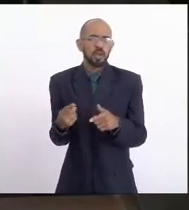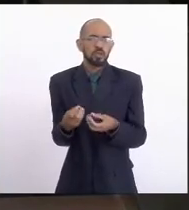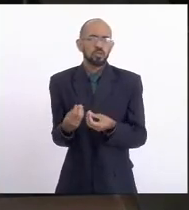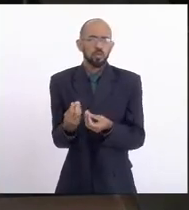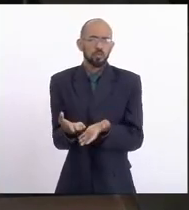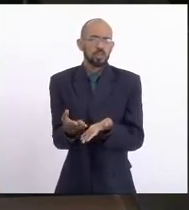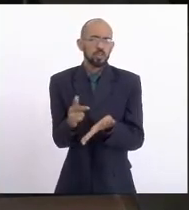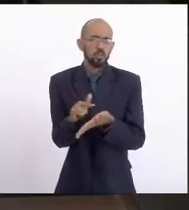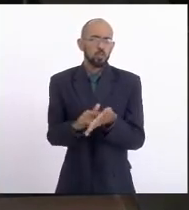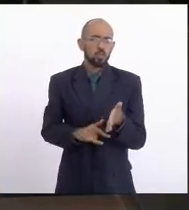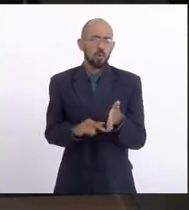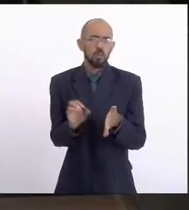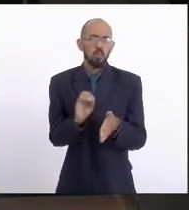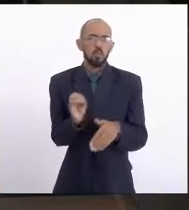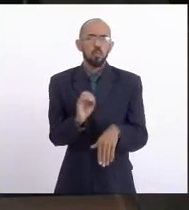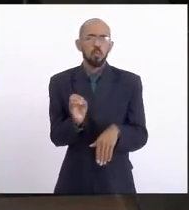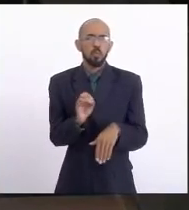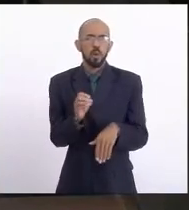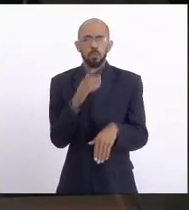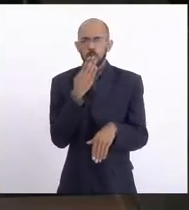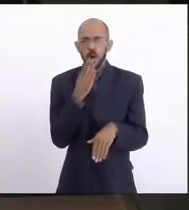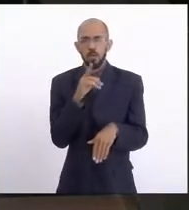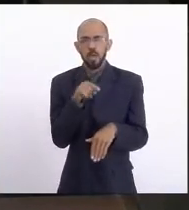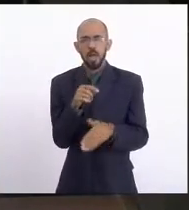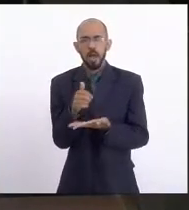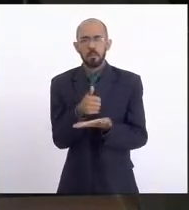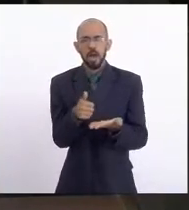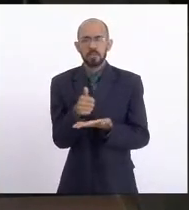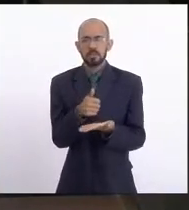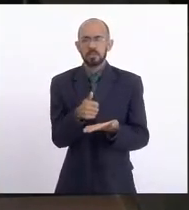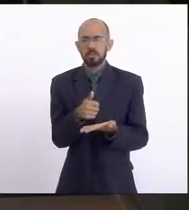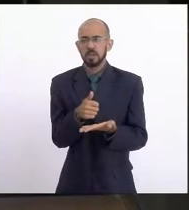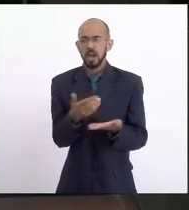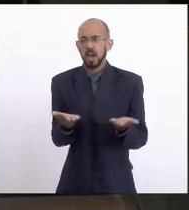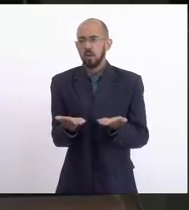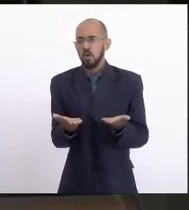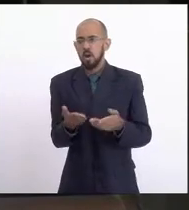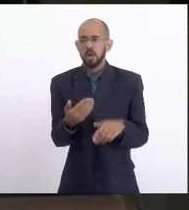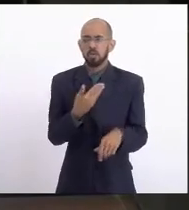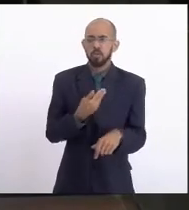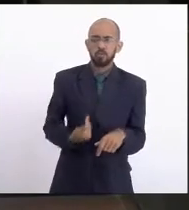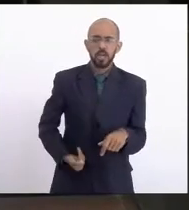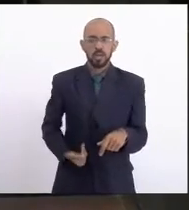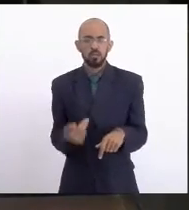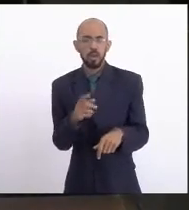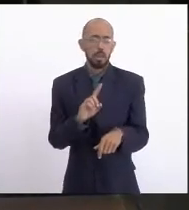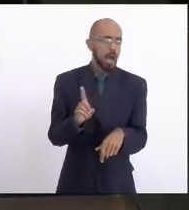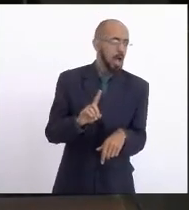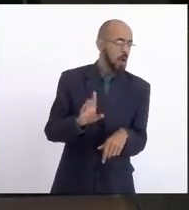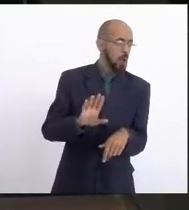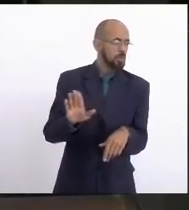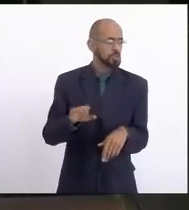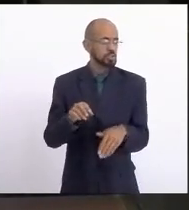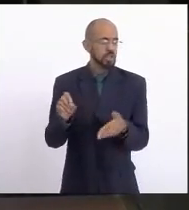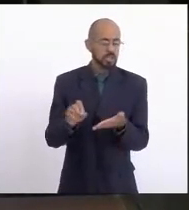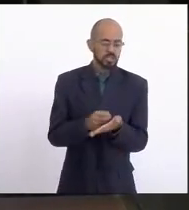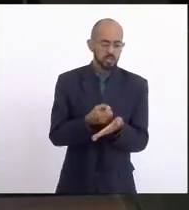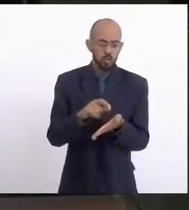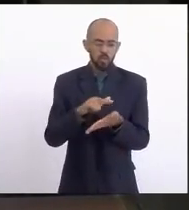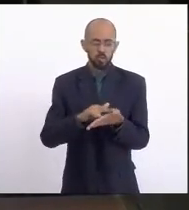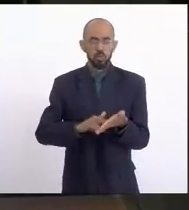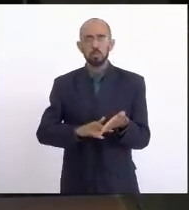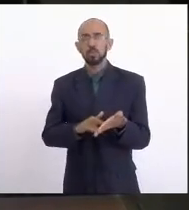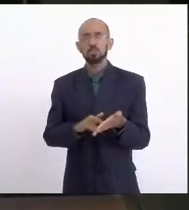análise. Qual é a base, qual é o lastro? Agora o governo está dizendo, não é bem isso, não. A gente assinou um documento, foi um ato público,